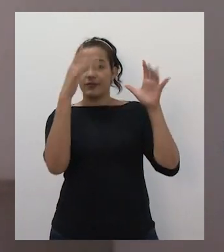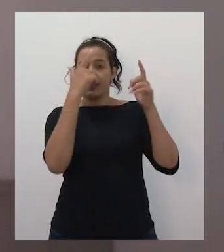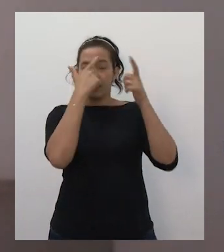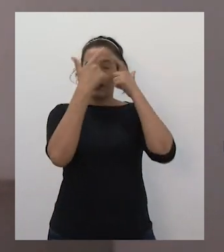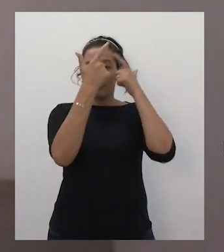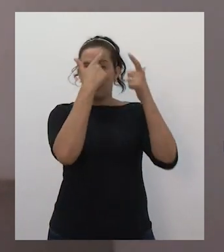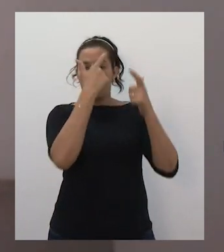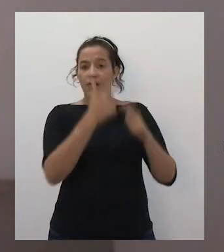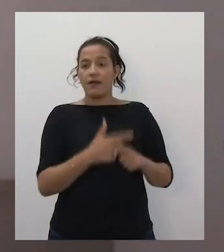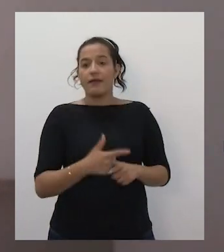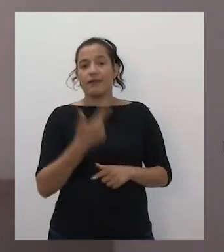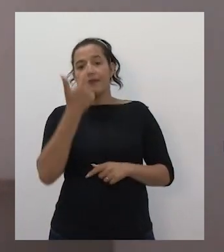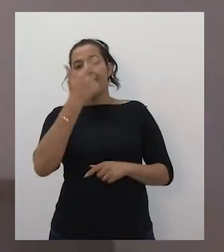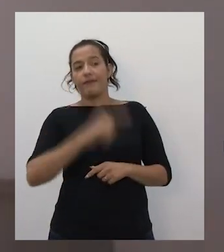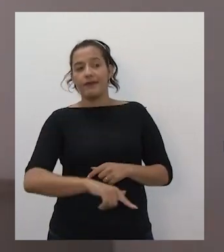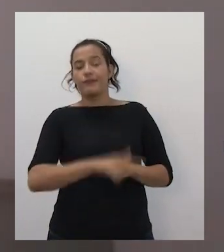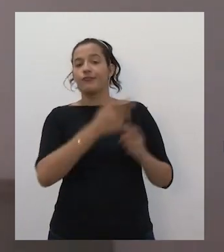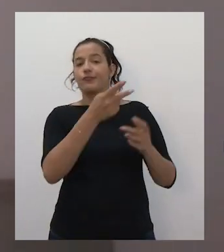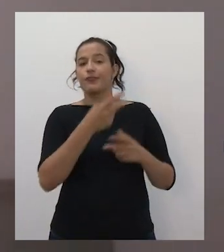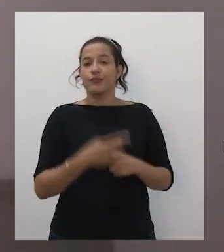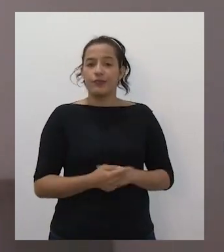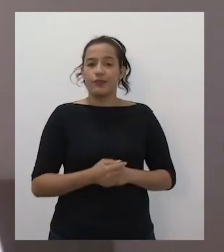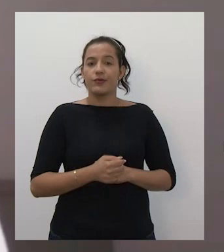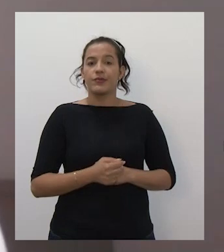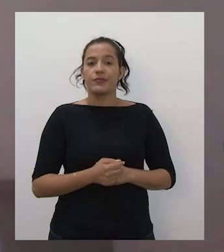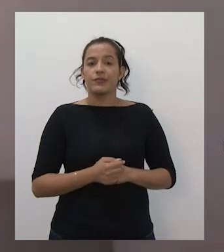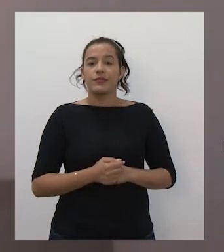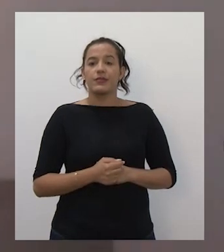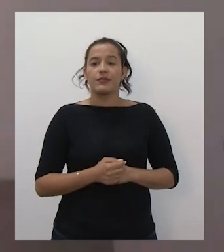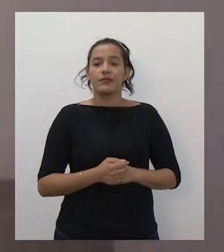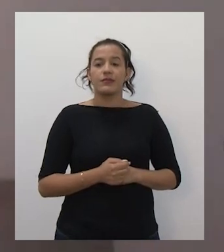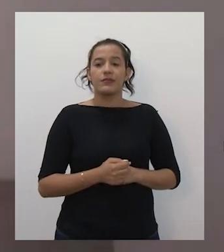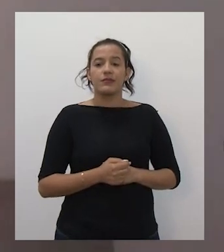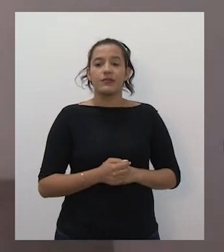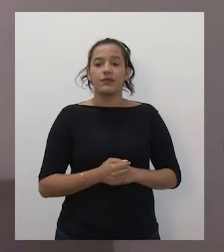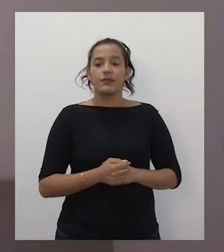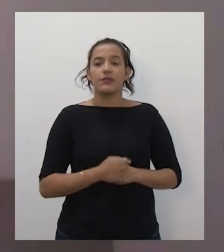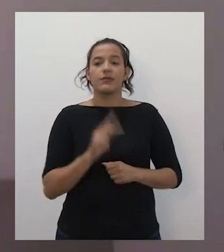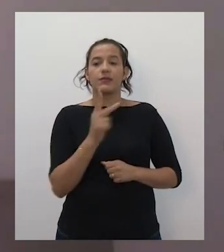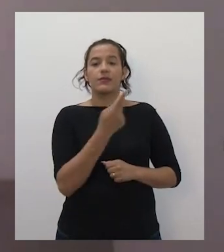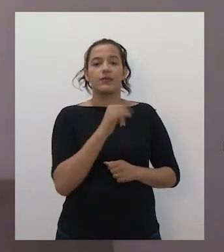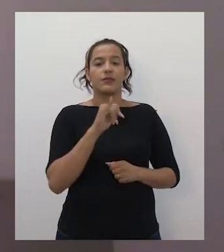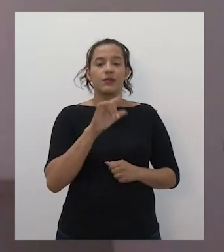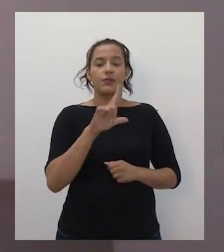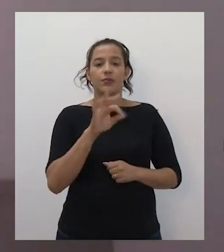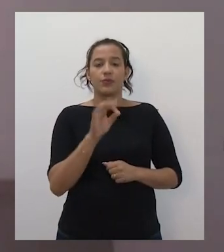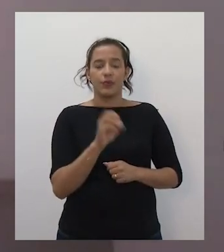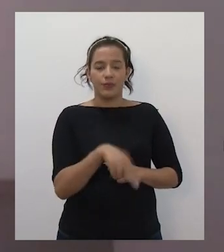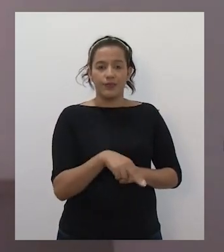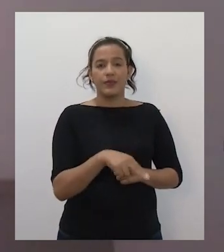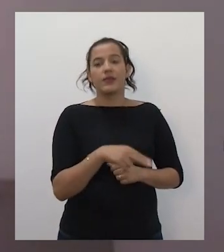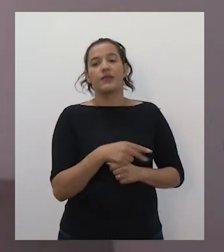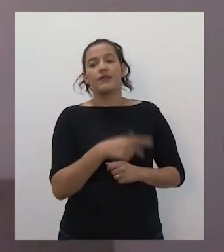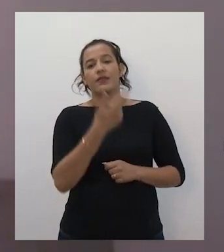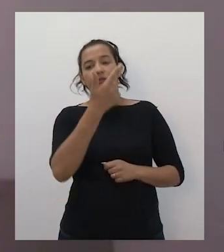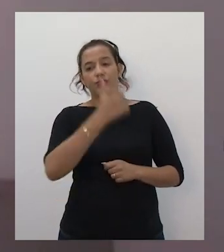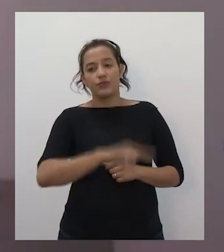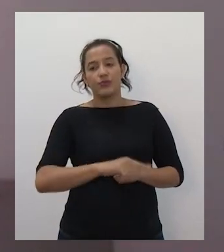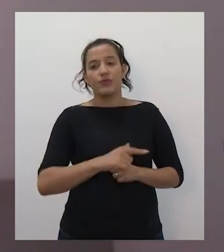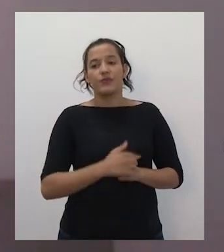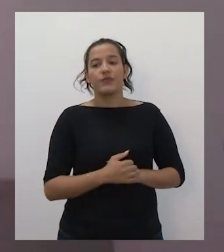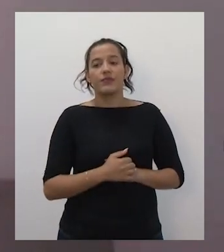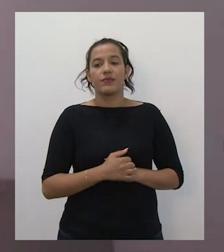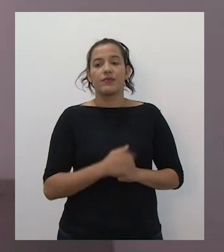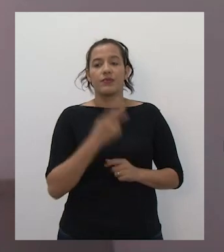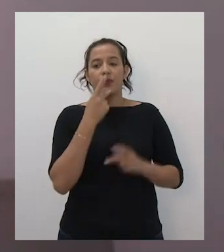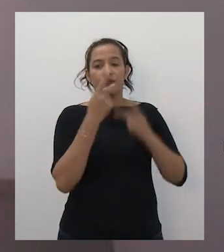mundo fala. Lá vem o Newton. Eu falei Nilson, desculpa, Newton. Newton, quando você fala